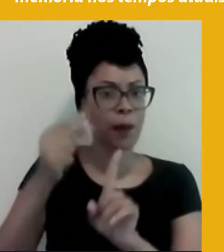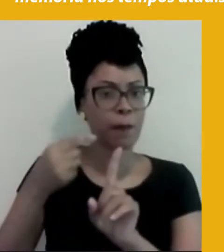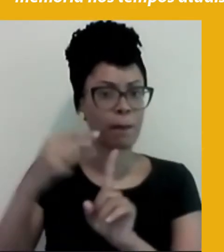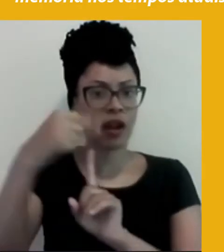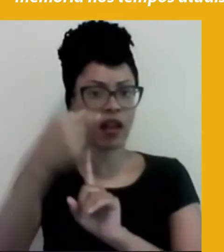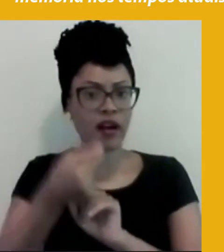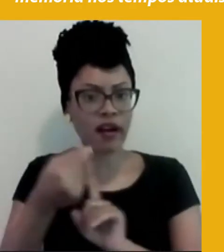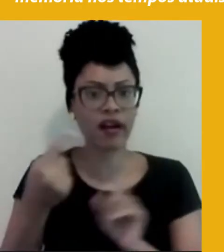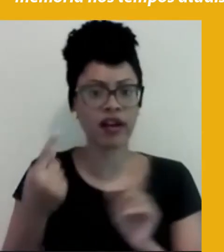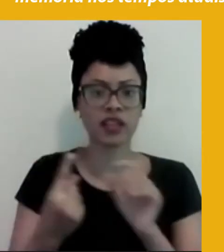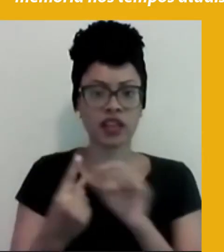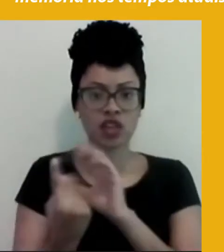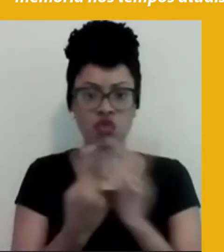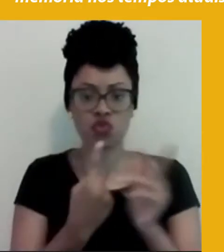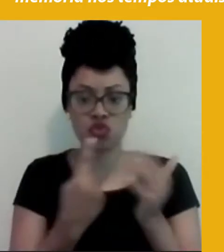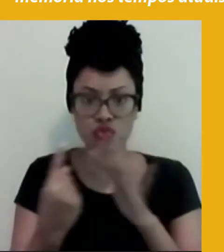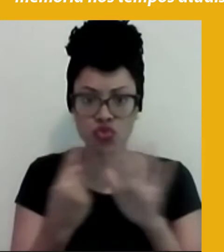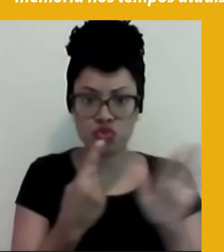algumas roupas.